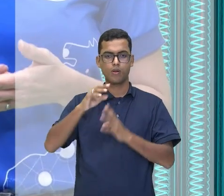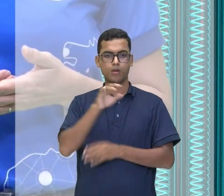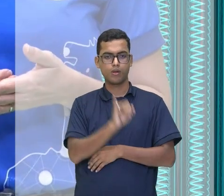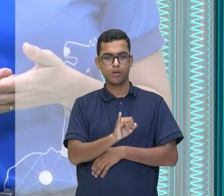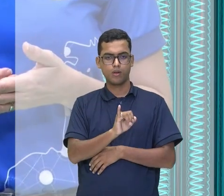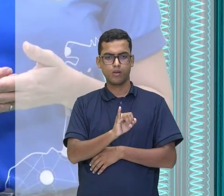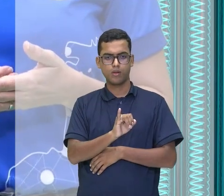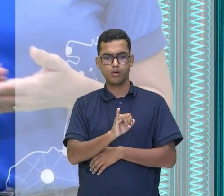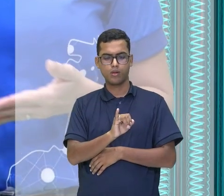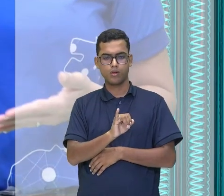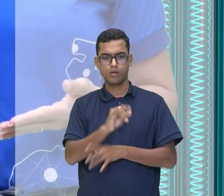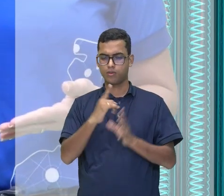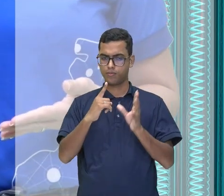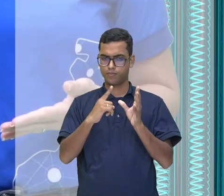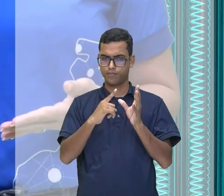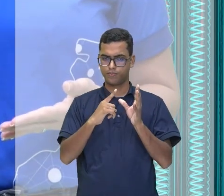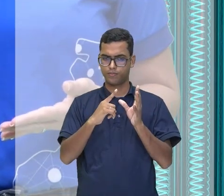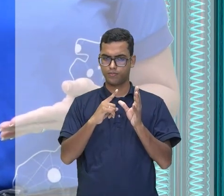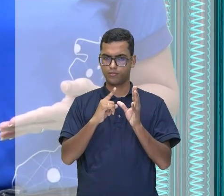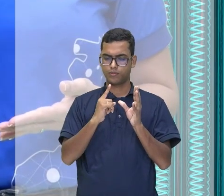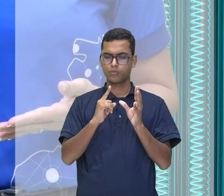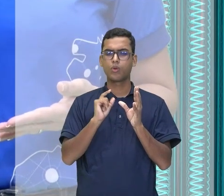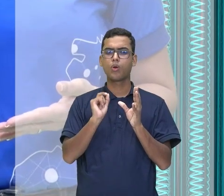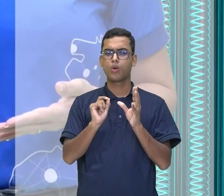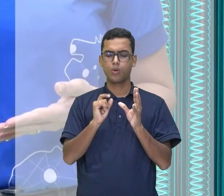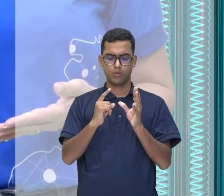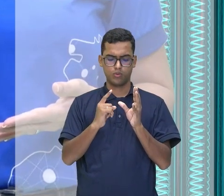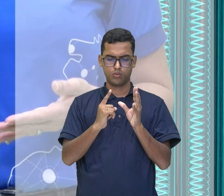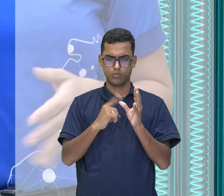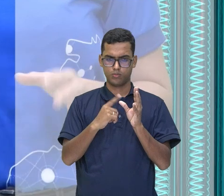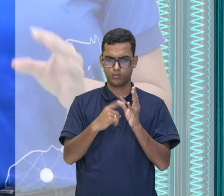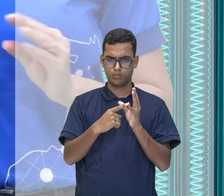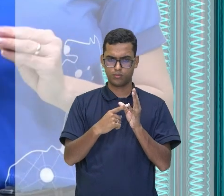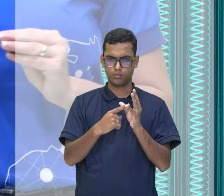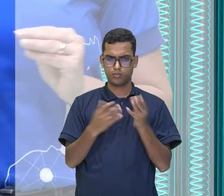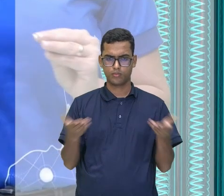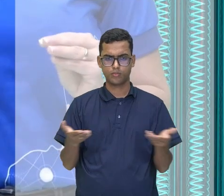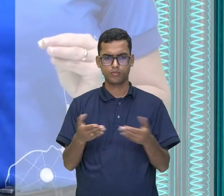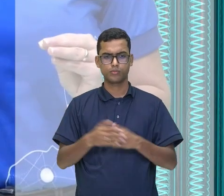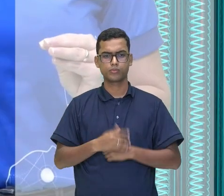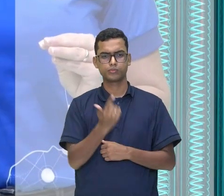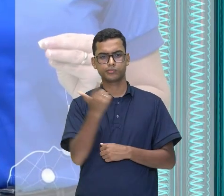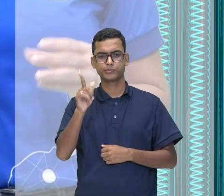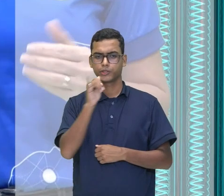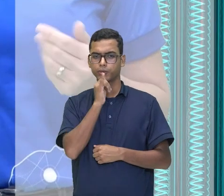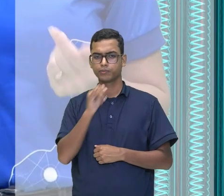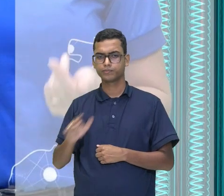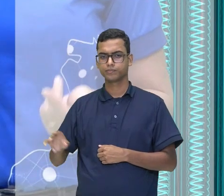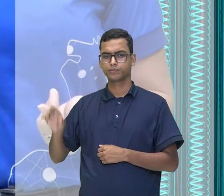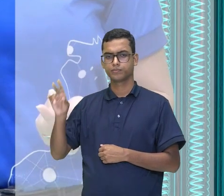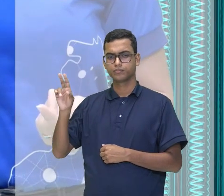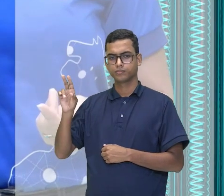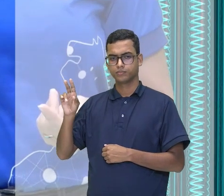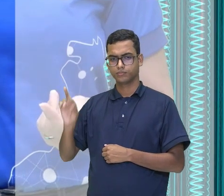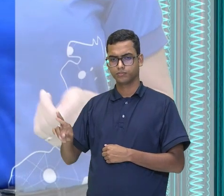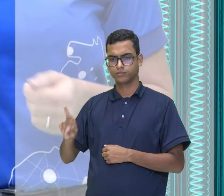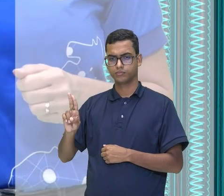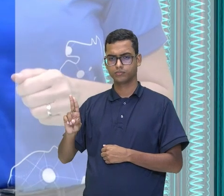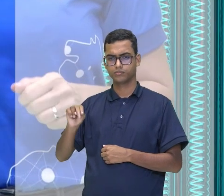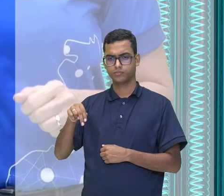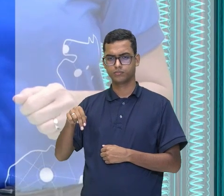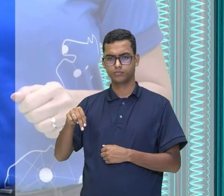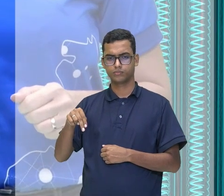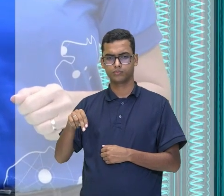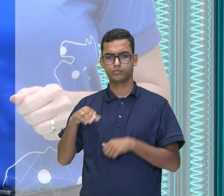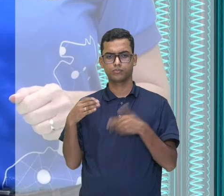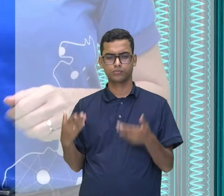eu coloco ing. Mesma ideia aqui, ó, no run, né? O run é praticamente toda a regra, né? R de